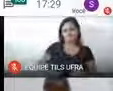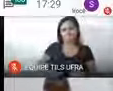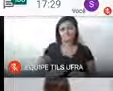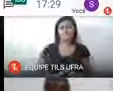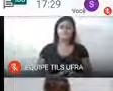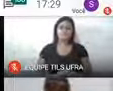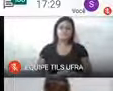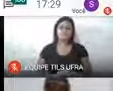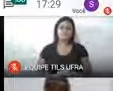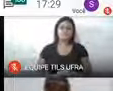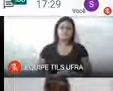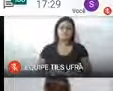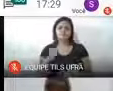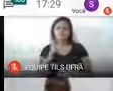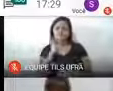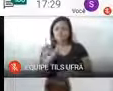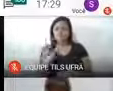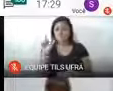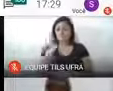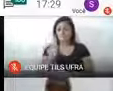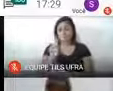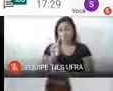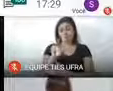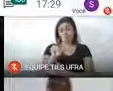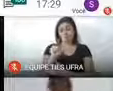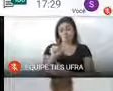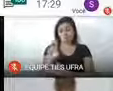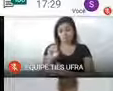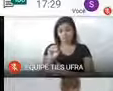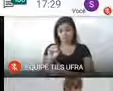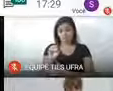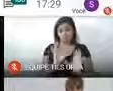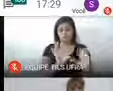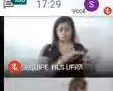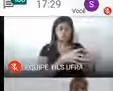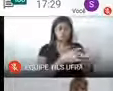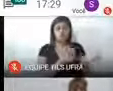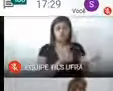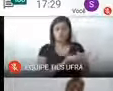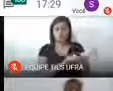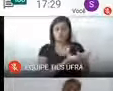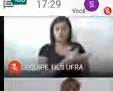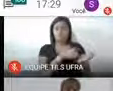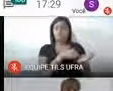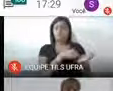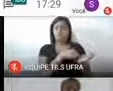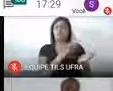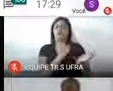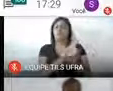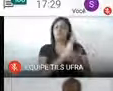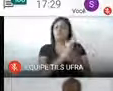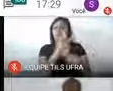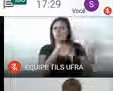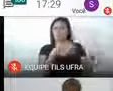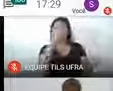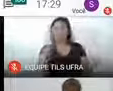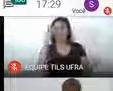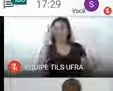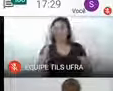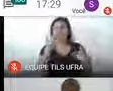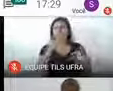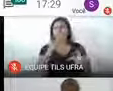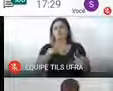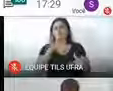a palavra diabo, entre os cristãos, muitos deles têm certo receio de